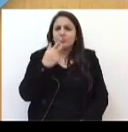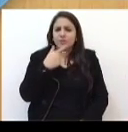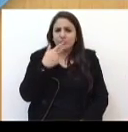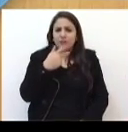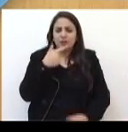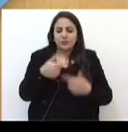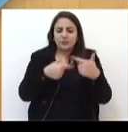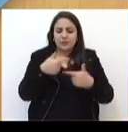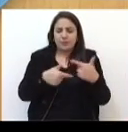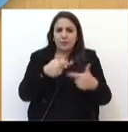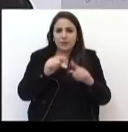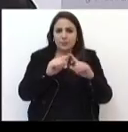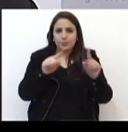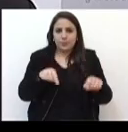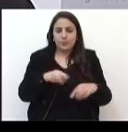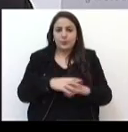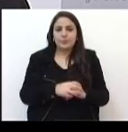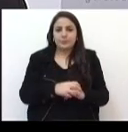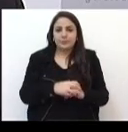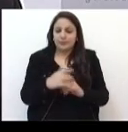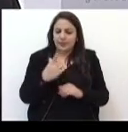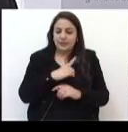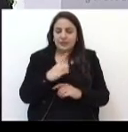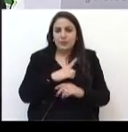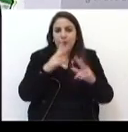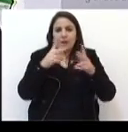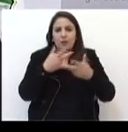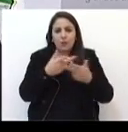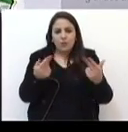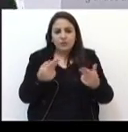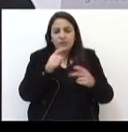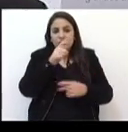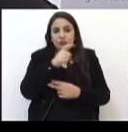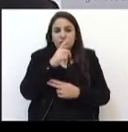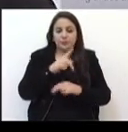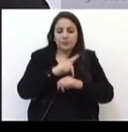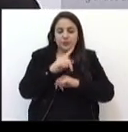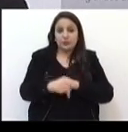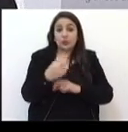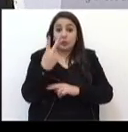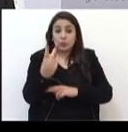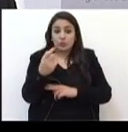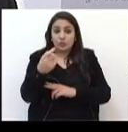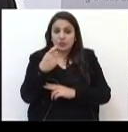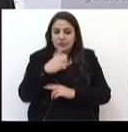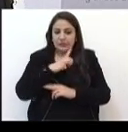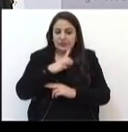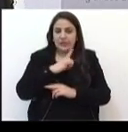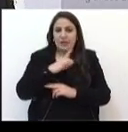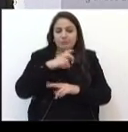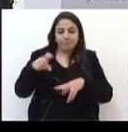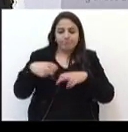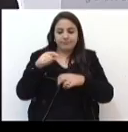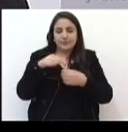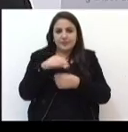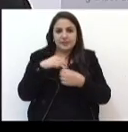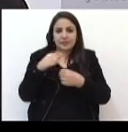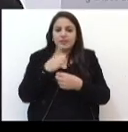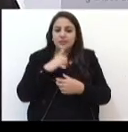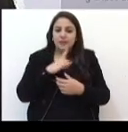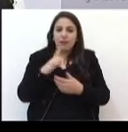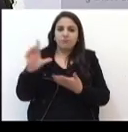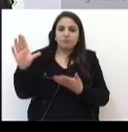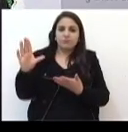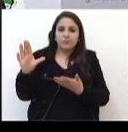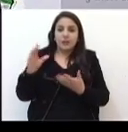caos no serviço público. Tem ali uma população X de Passo Fundo e 2X que vem do interior de cidades que estão